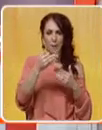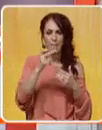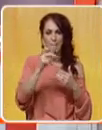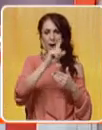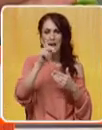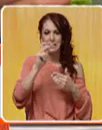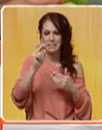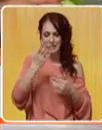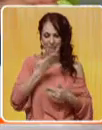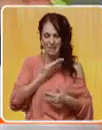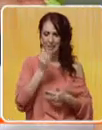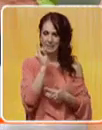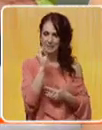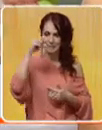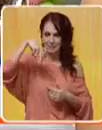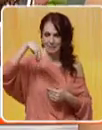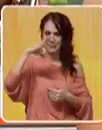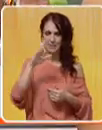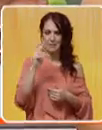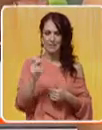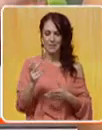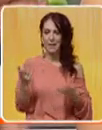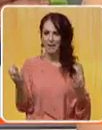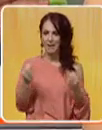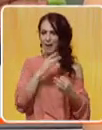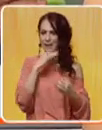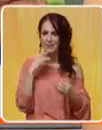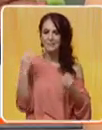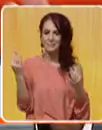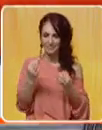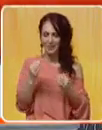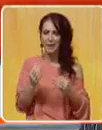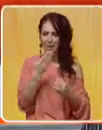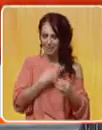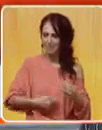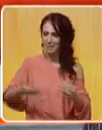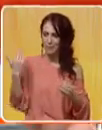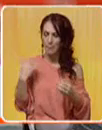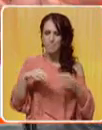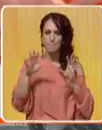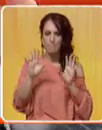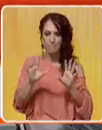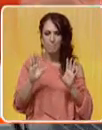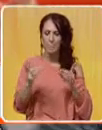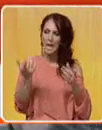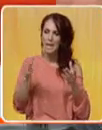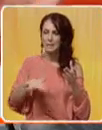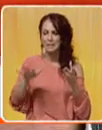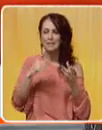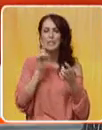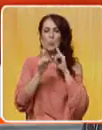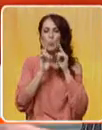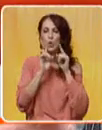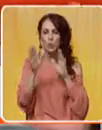um era é Gir com o marido dela na altura o Norberto o Norberto exatamente era o momento de humor que